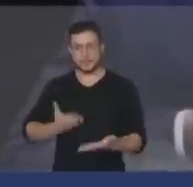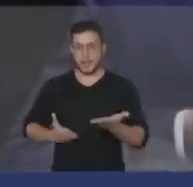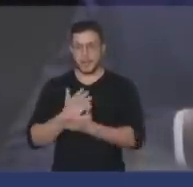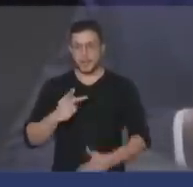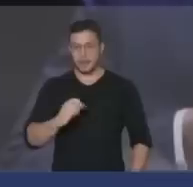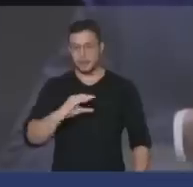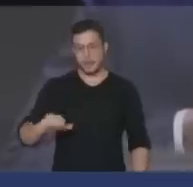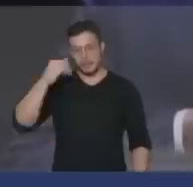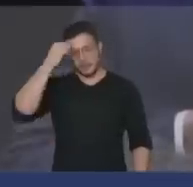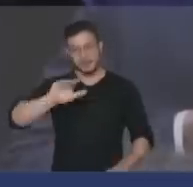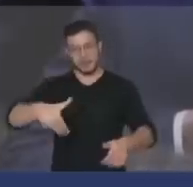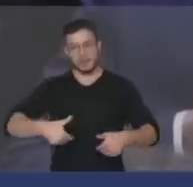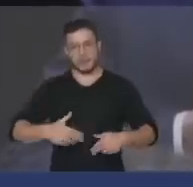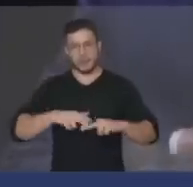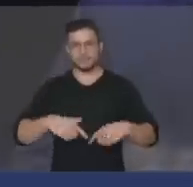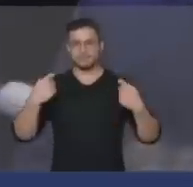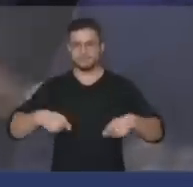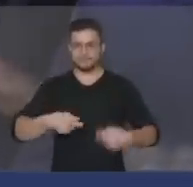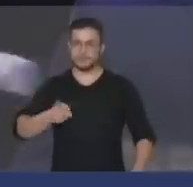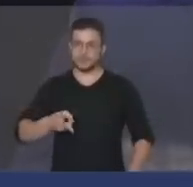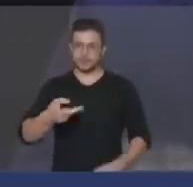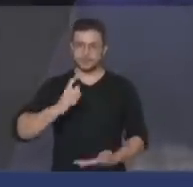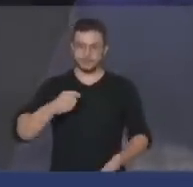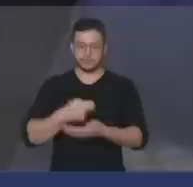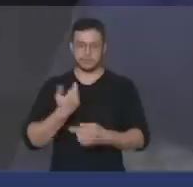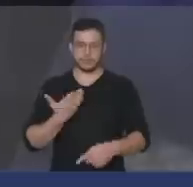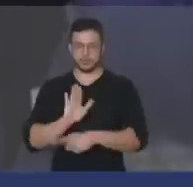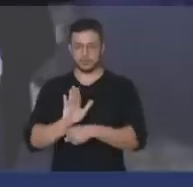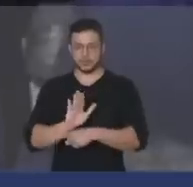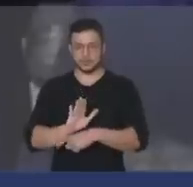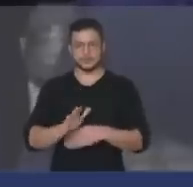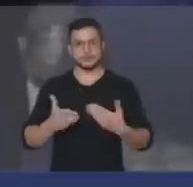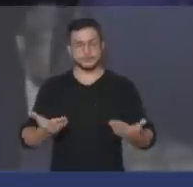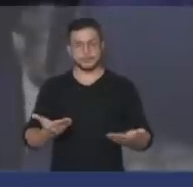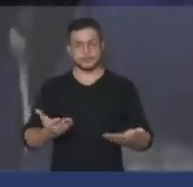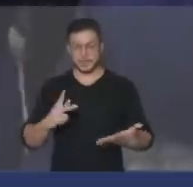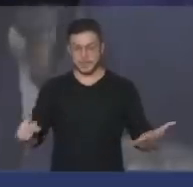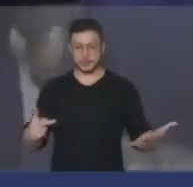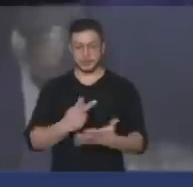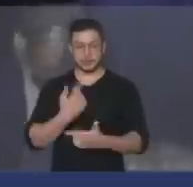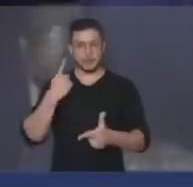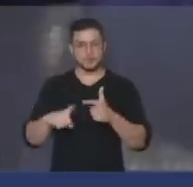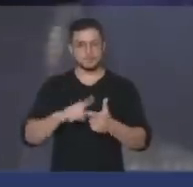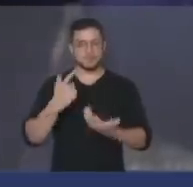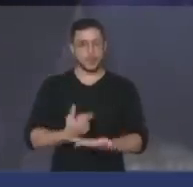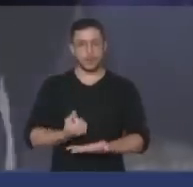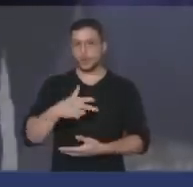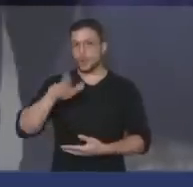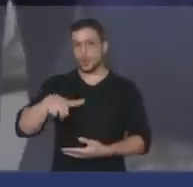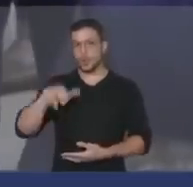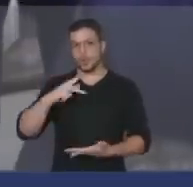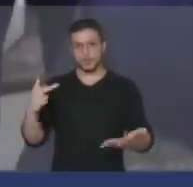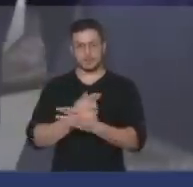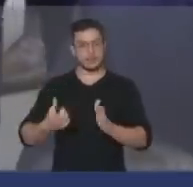PEC que combate a fome pela necessidade de continuar pagando auxílio nesse valor. Existe uma crise orçamentária sem precedentes. Não